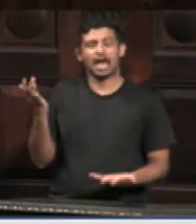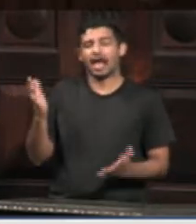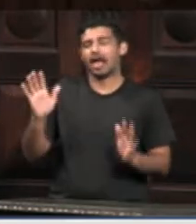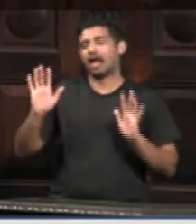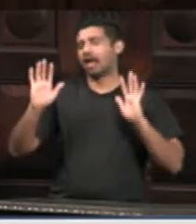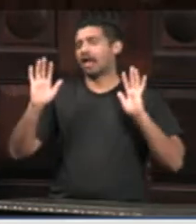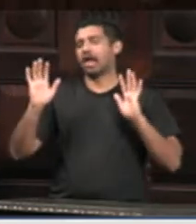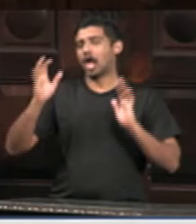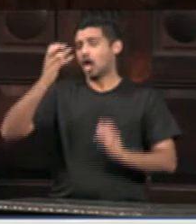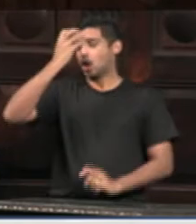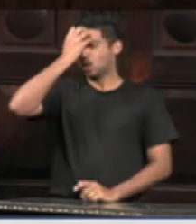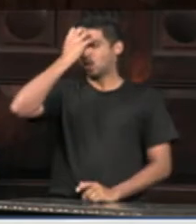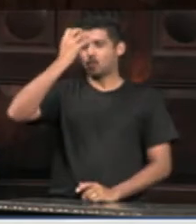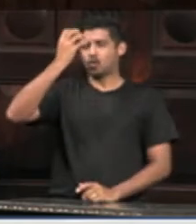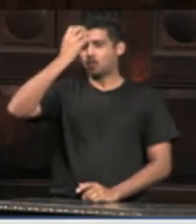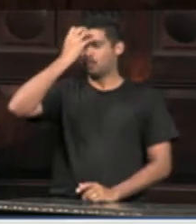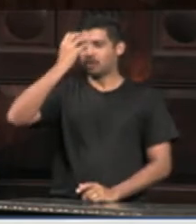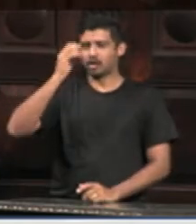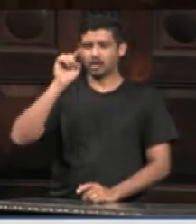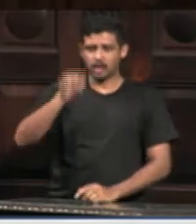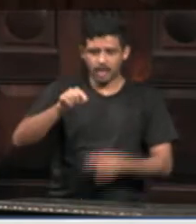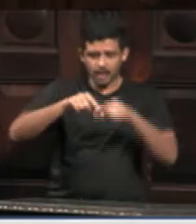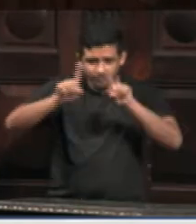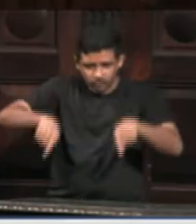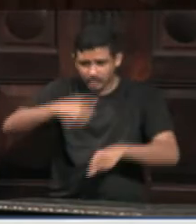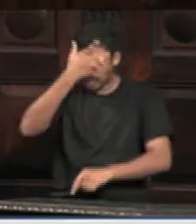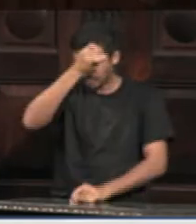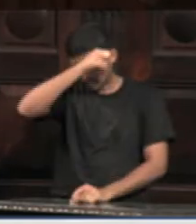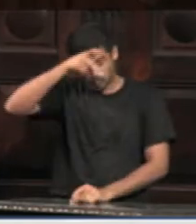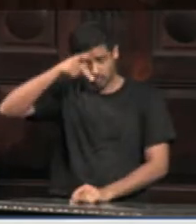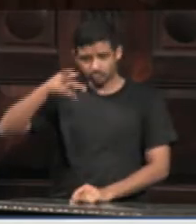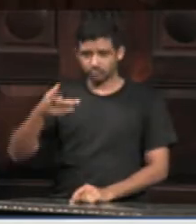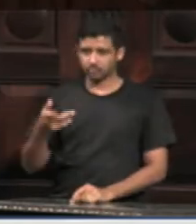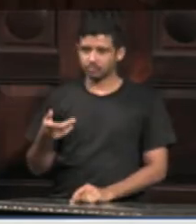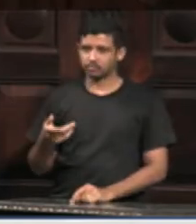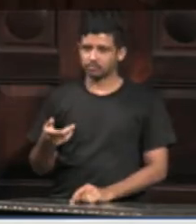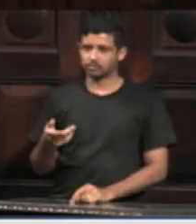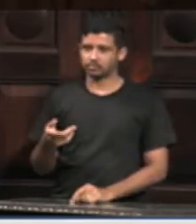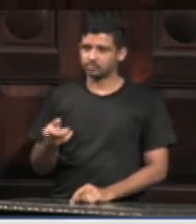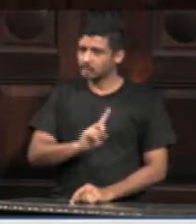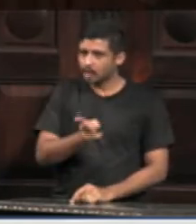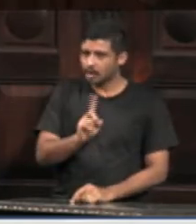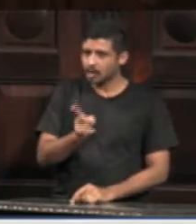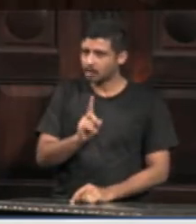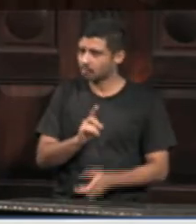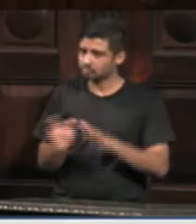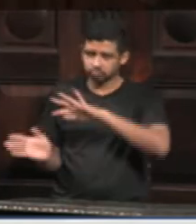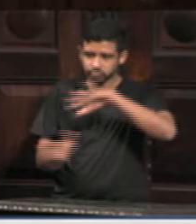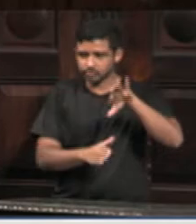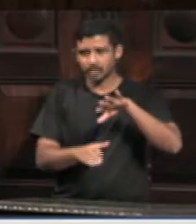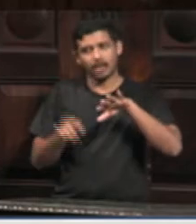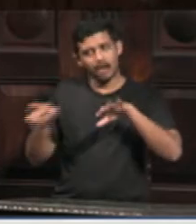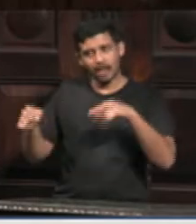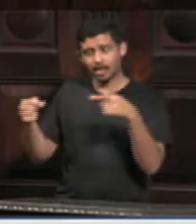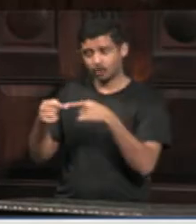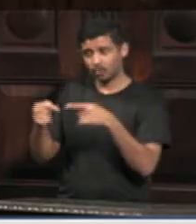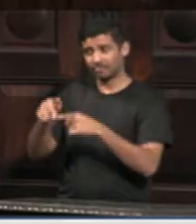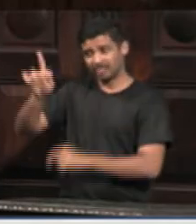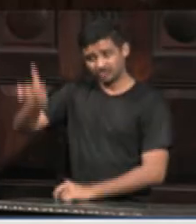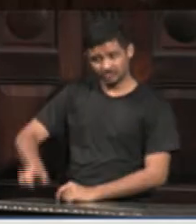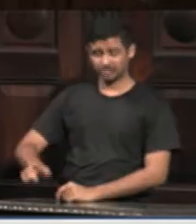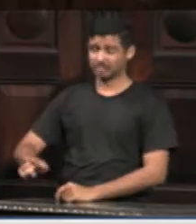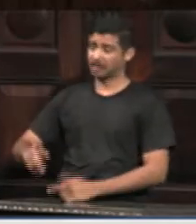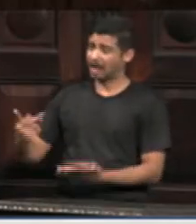culpa é do funcionalismo público e não das gestões precárias e corruptas que